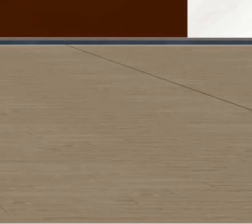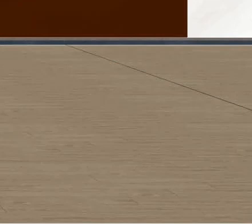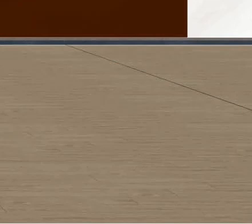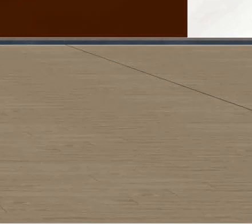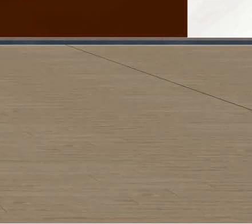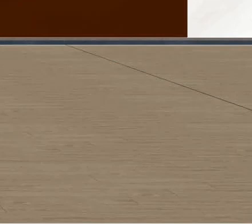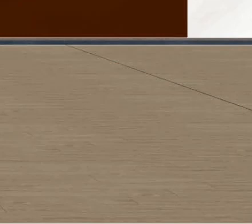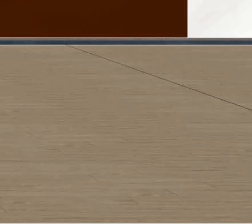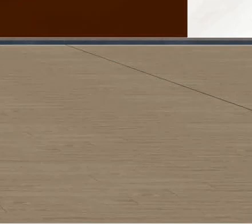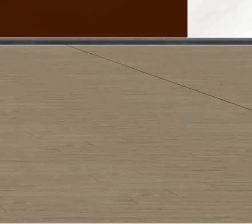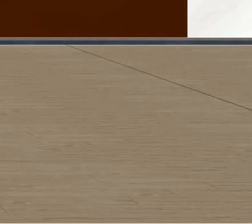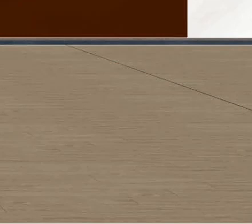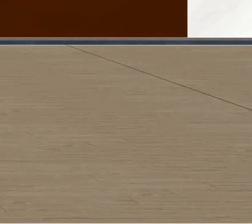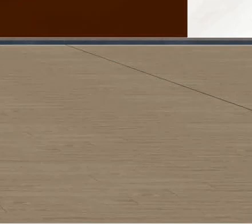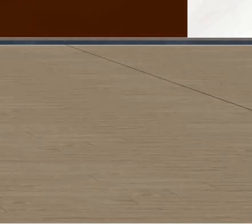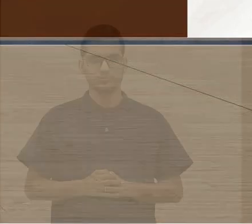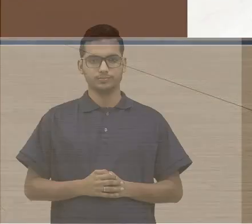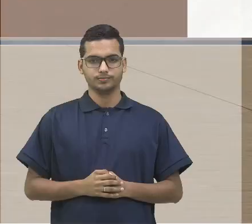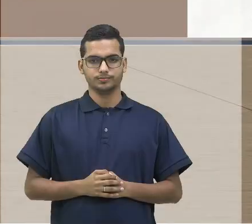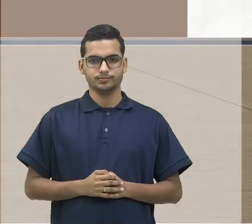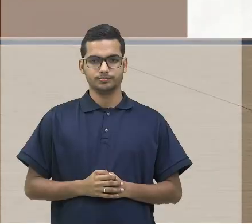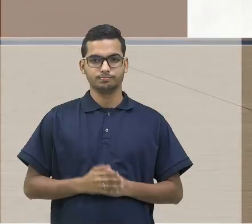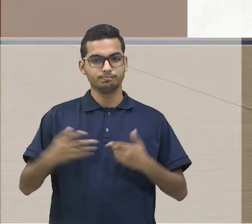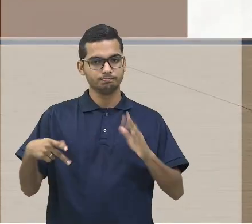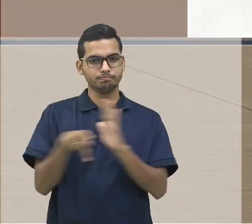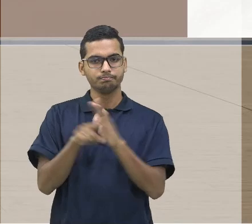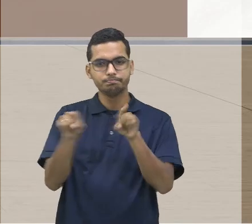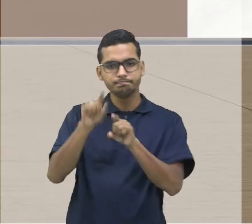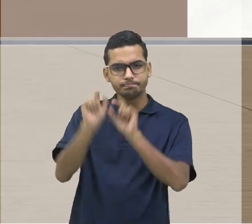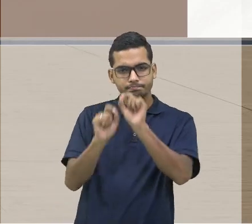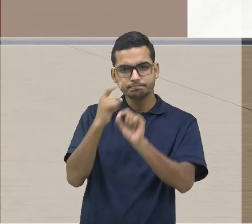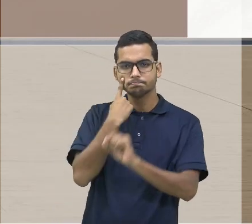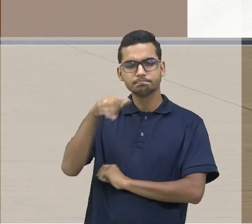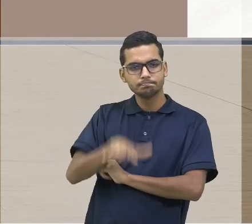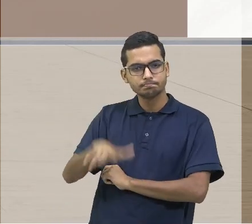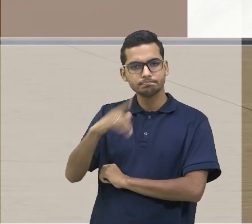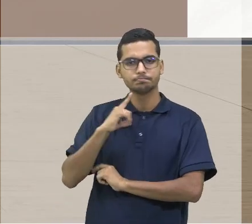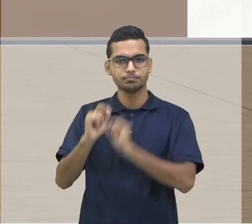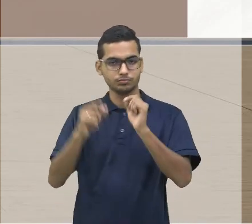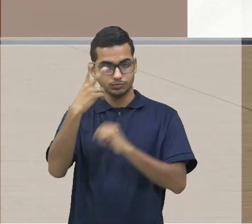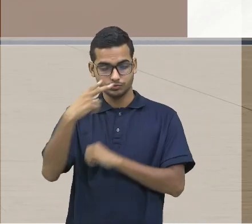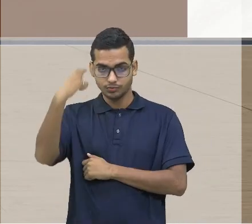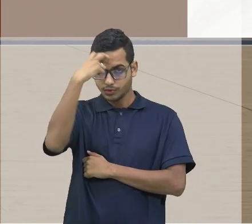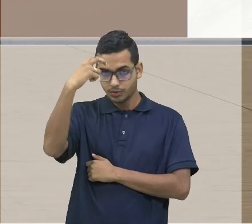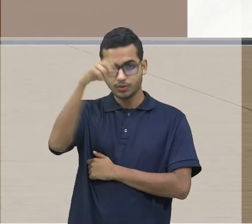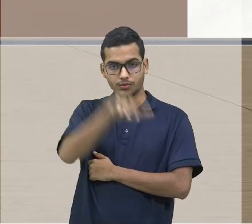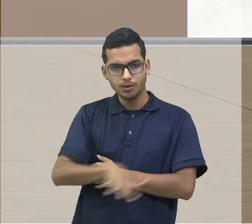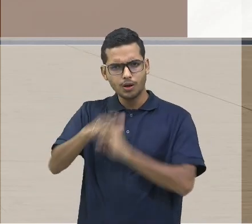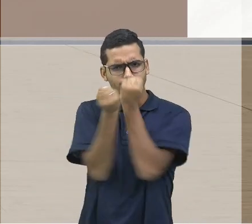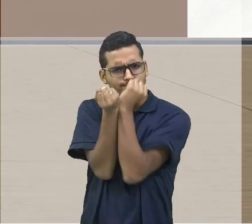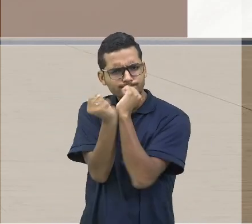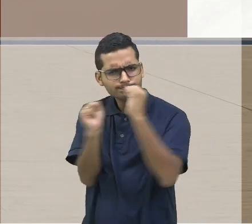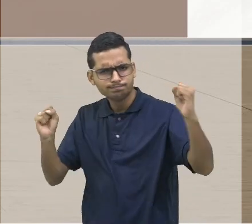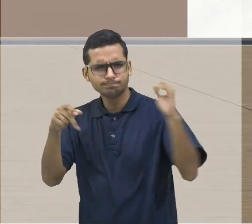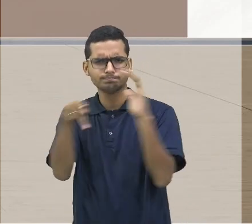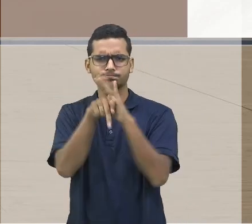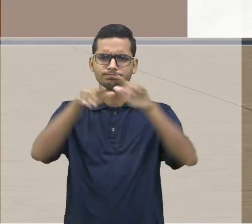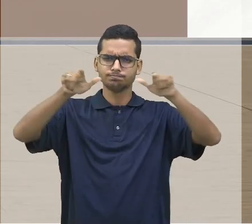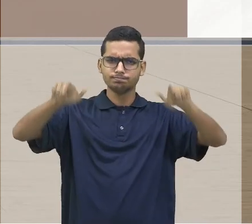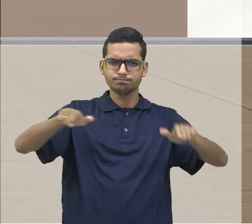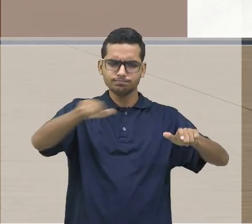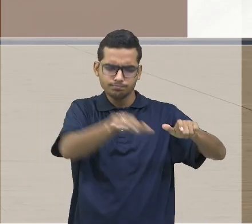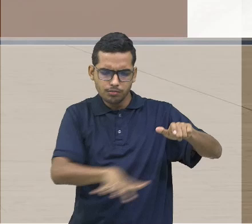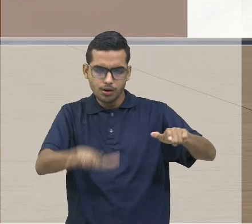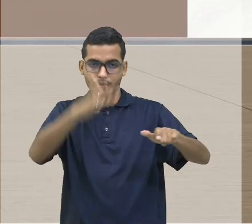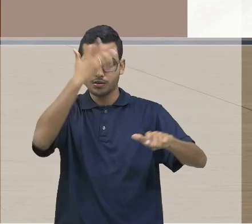culturas, claro, para a prática da agricultura. O que é essa rotação de culturas? Digamos que numa área grande de terra, onde você